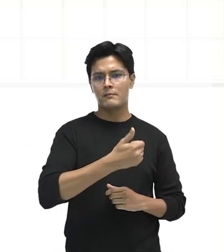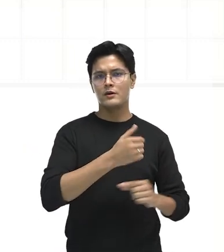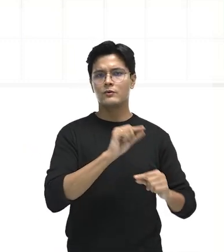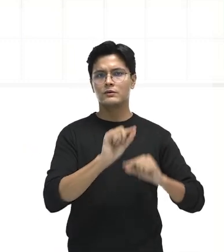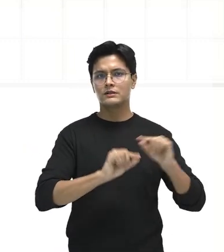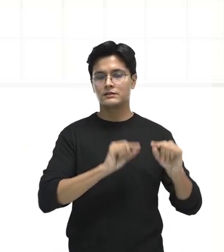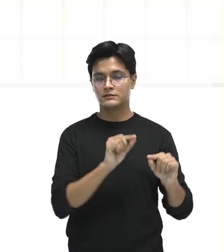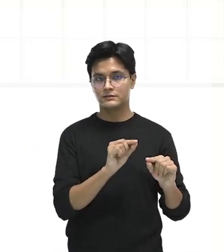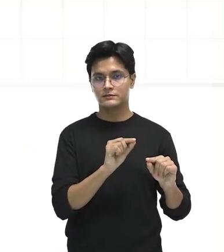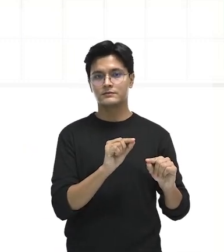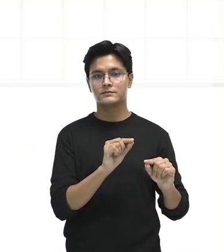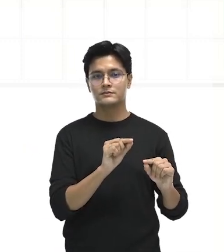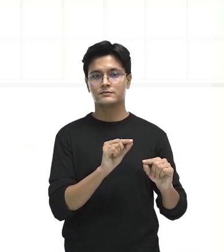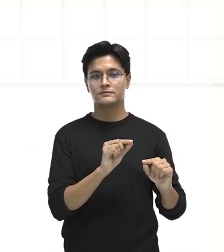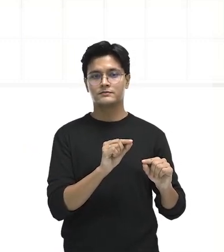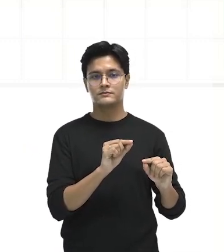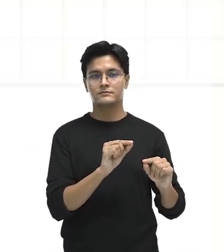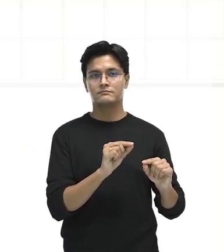aqui,